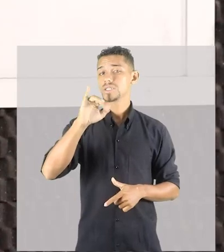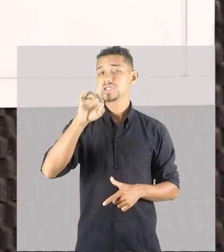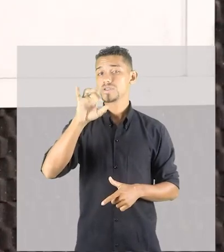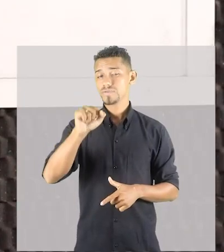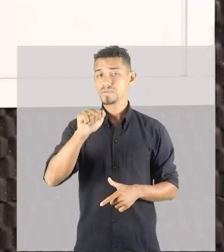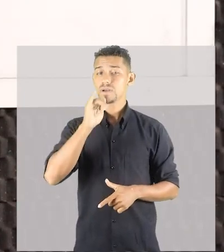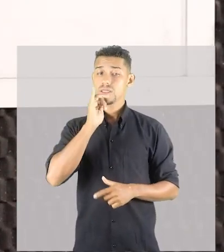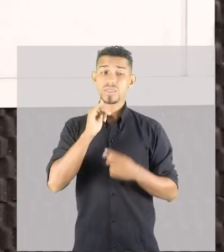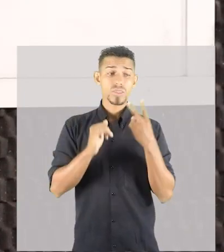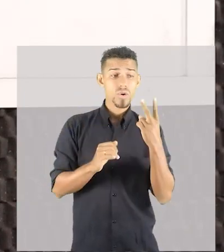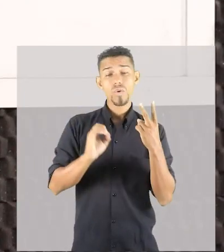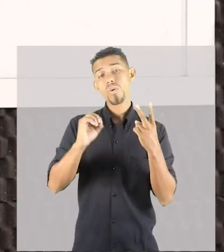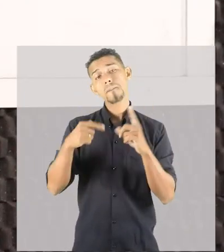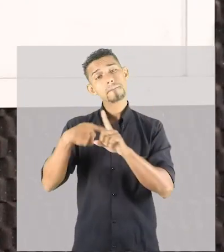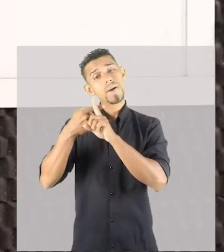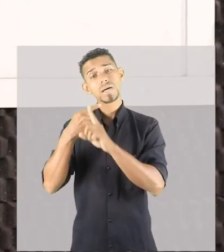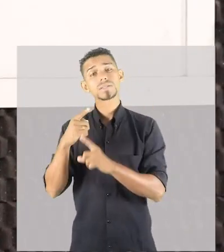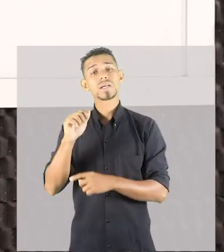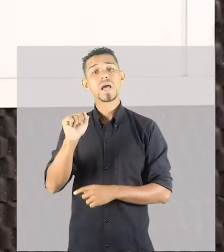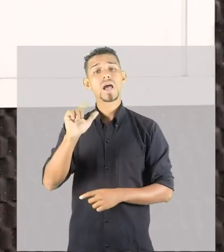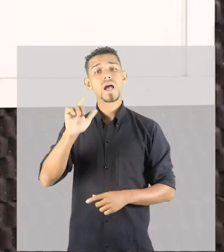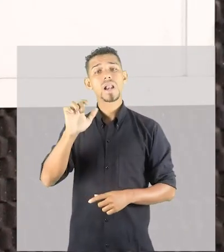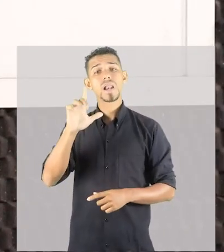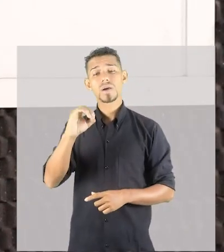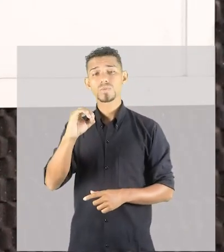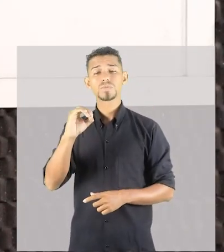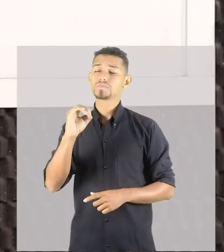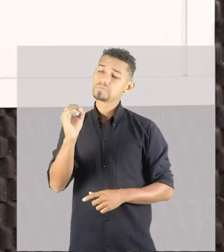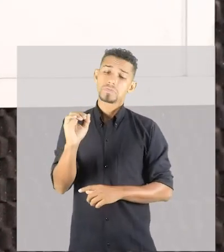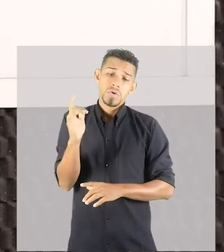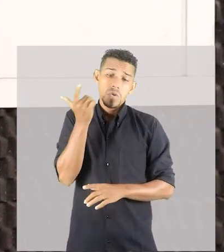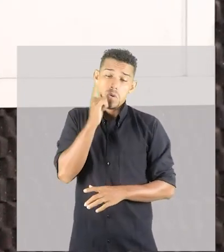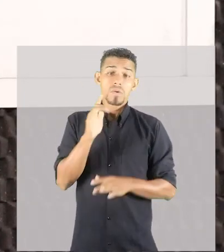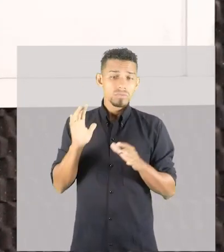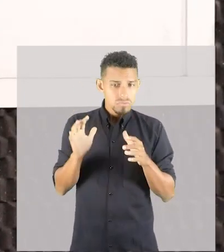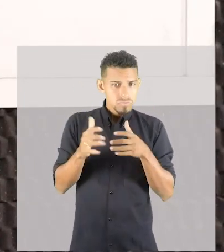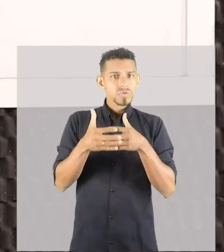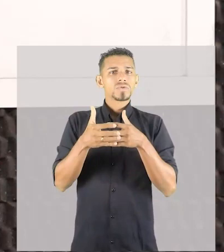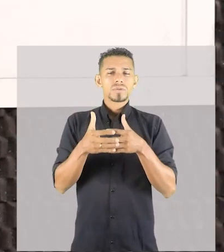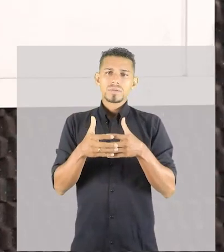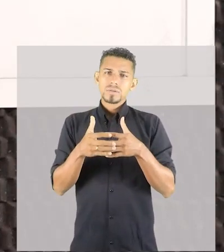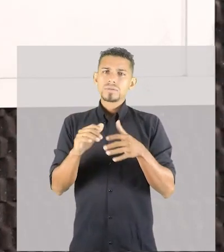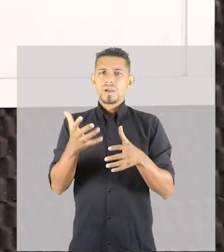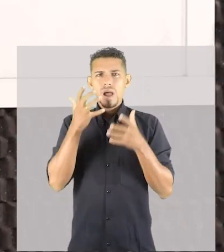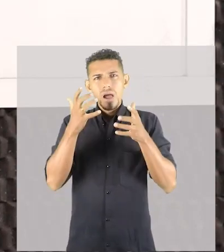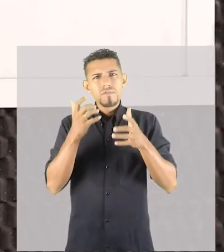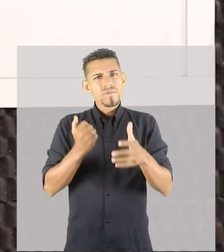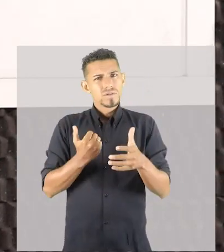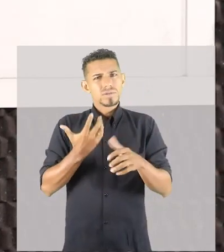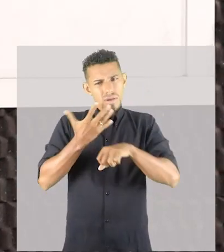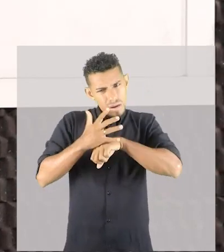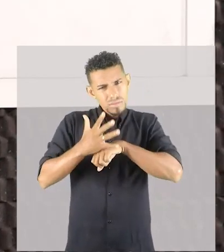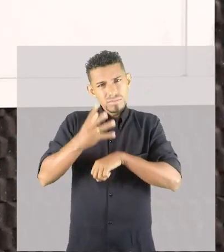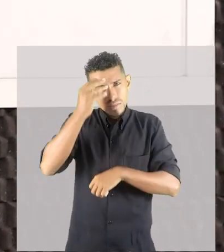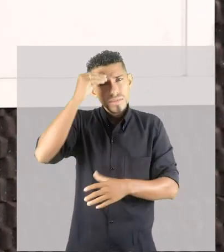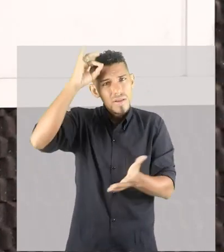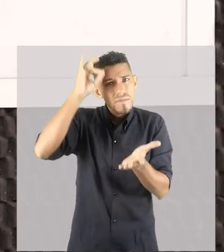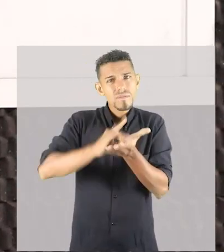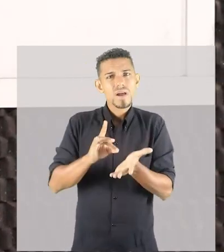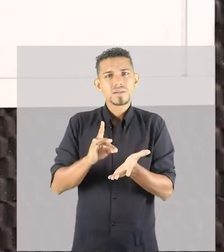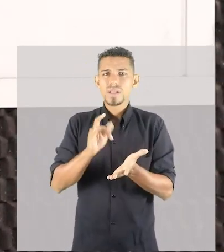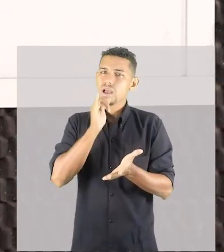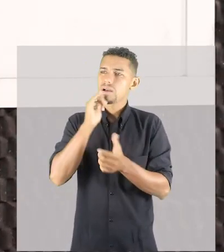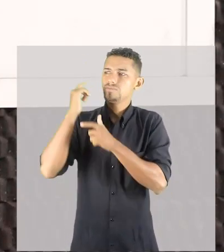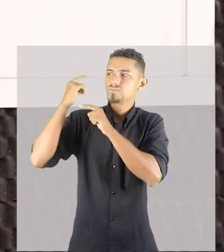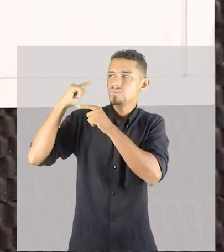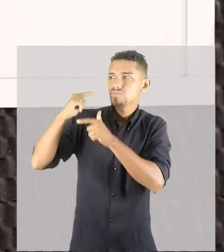dois ou mais alelos acumulam os seus efeitos. E aí eu queria que você aplicasse de fato comigo essa ideia da